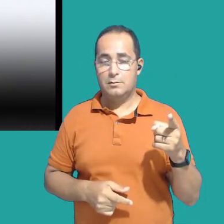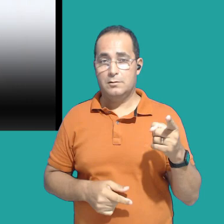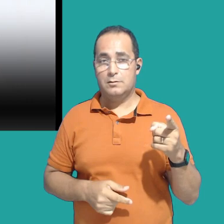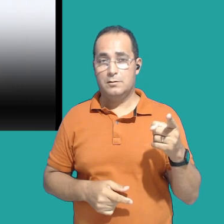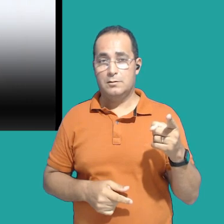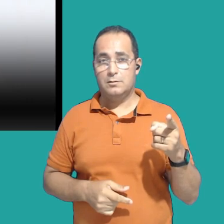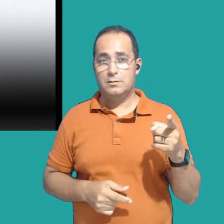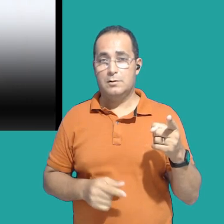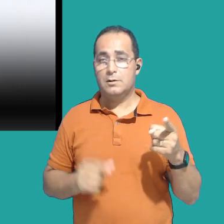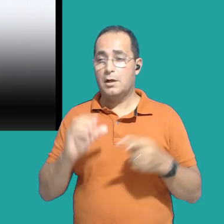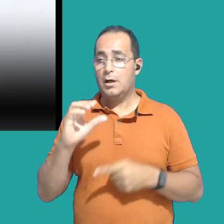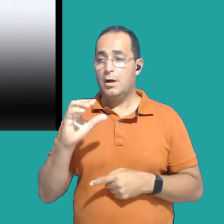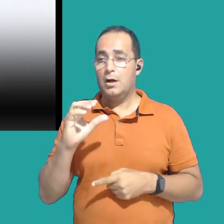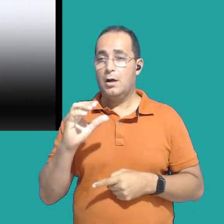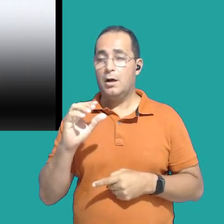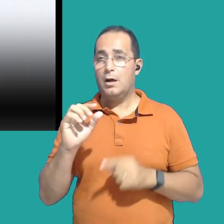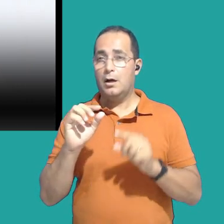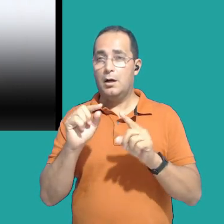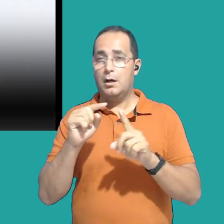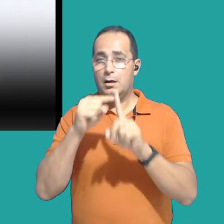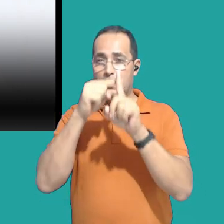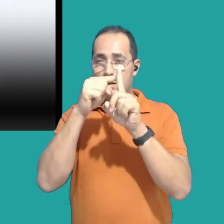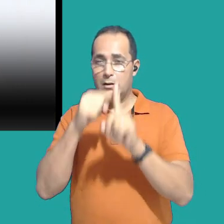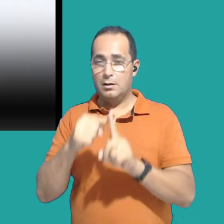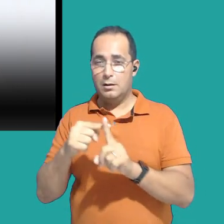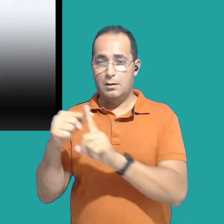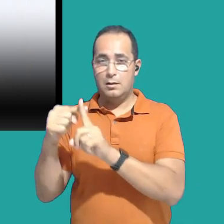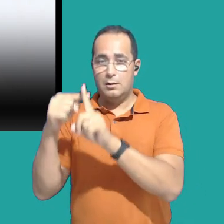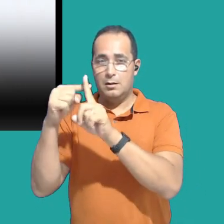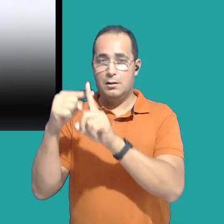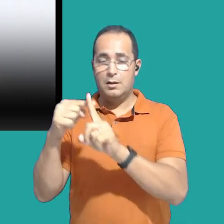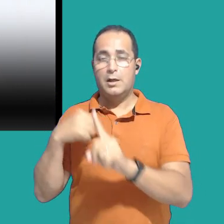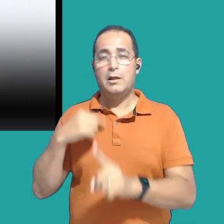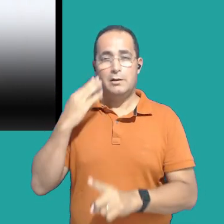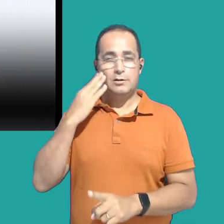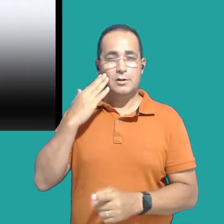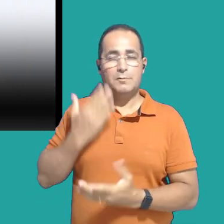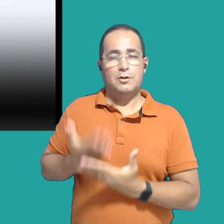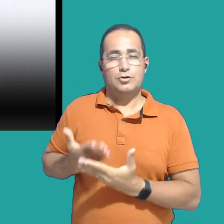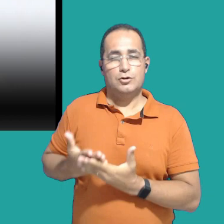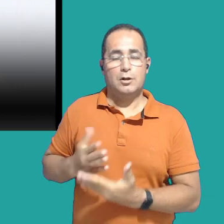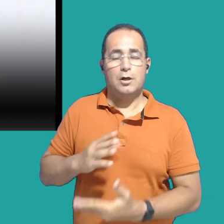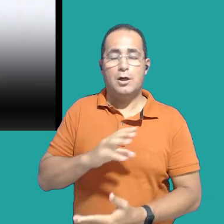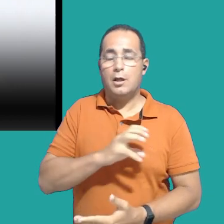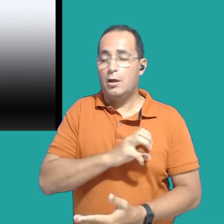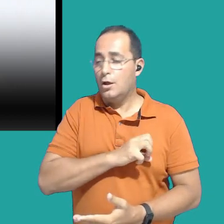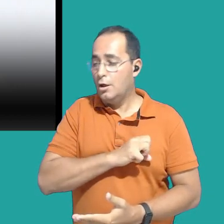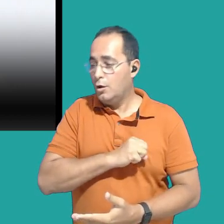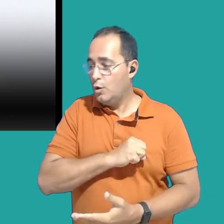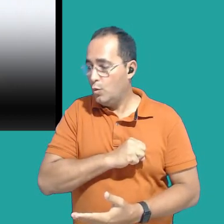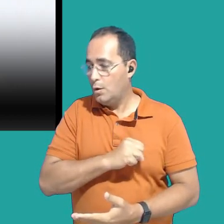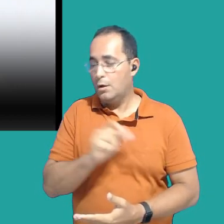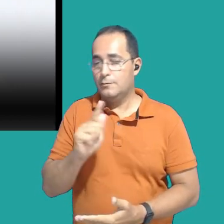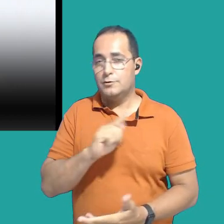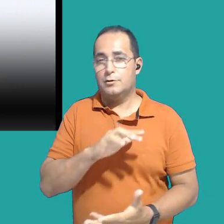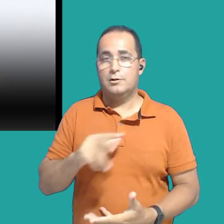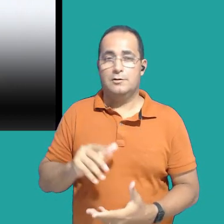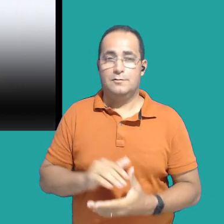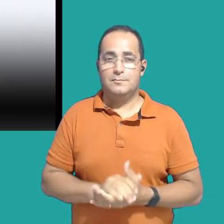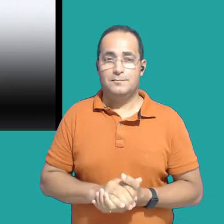ponto, aquela coordenada e tal. Eu sabia, eu tinha estudado, eu gostava de